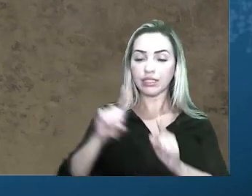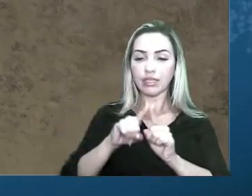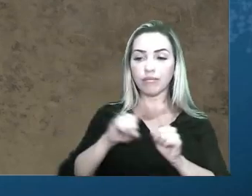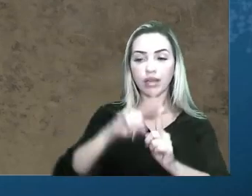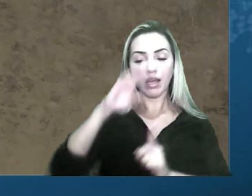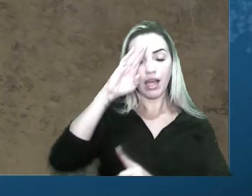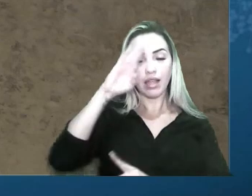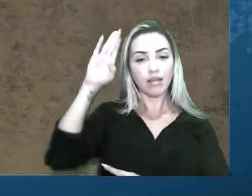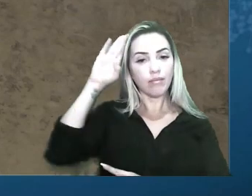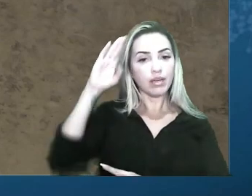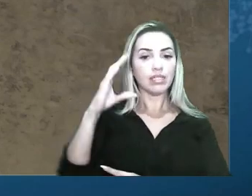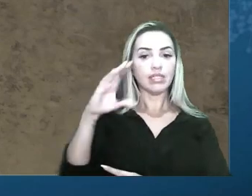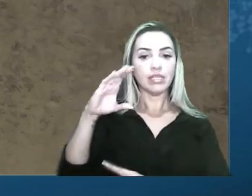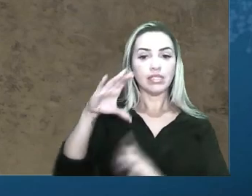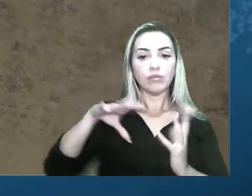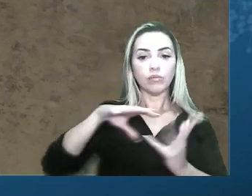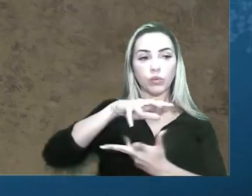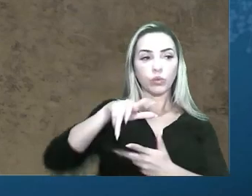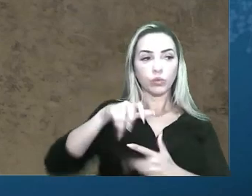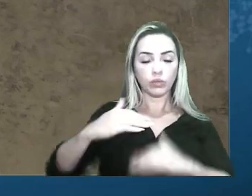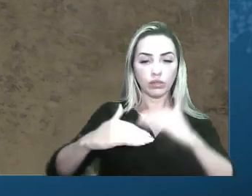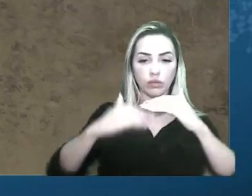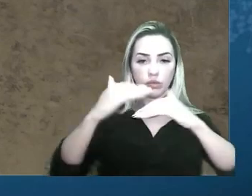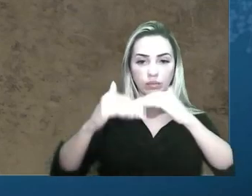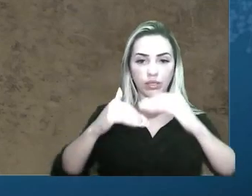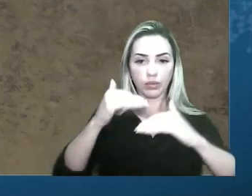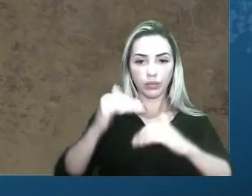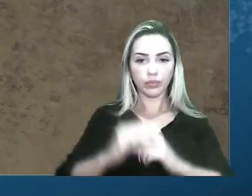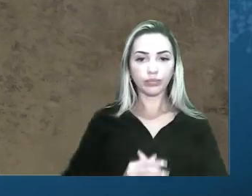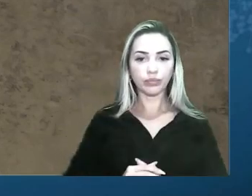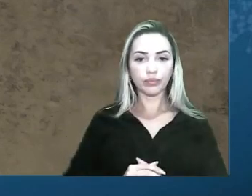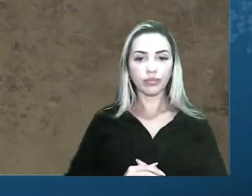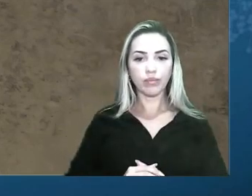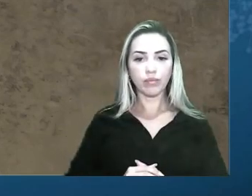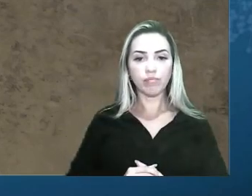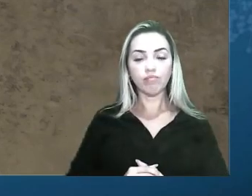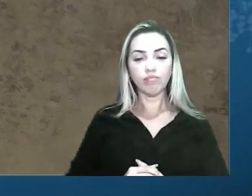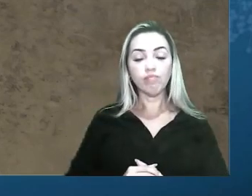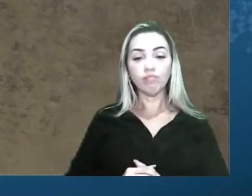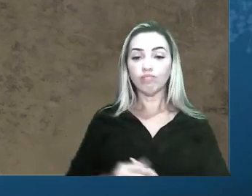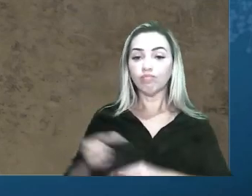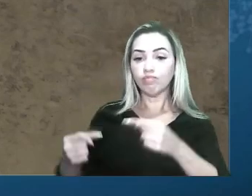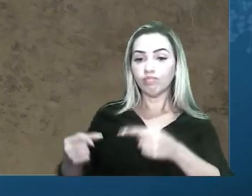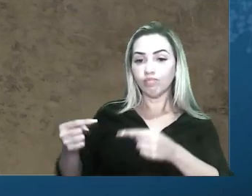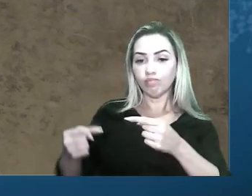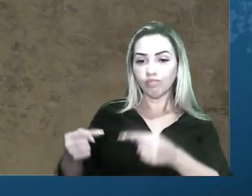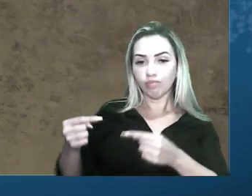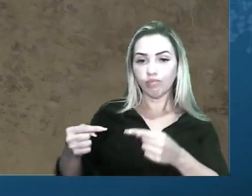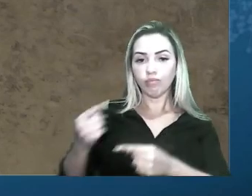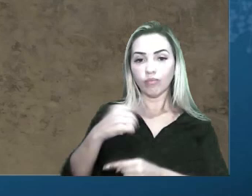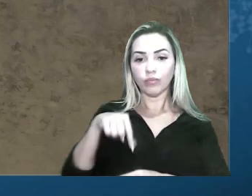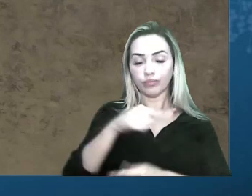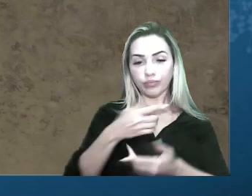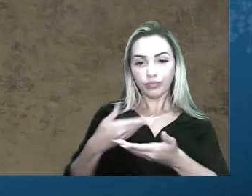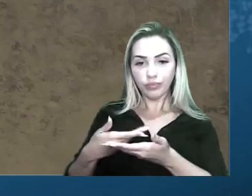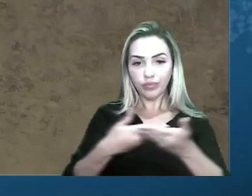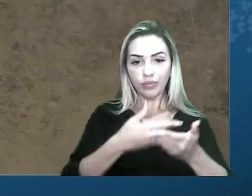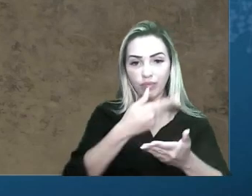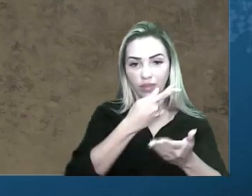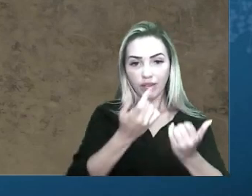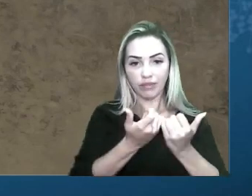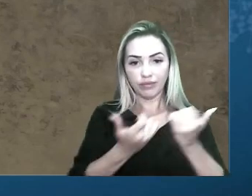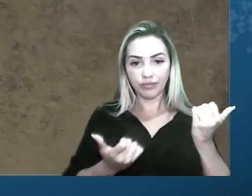Mundo em Desenvolvimento. Como debatedor, convidamos o vice-presidente de Produção